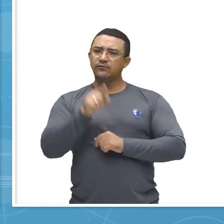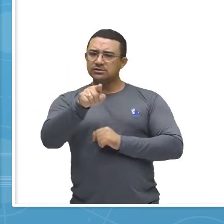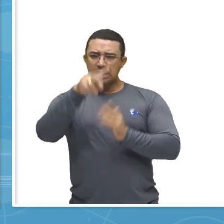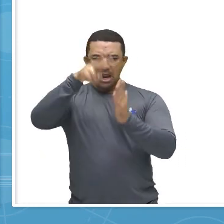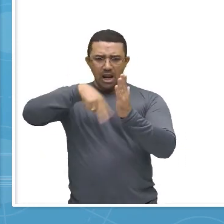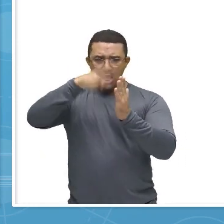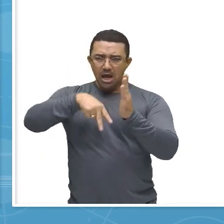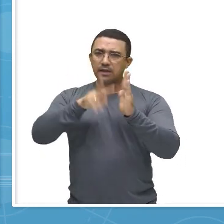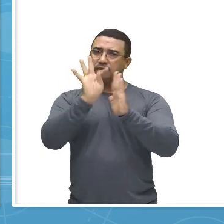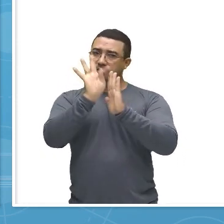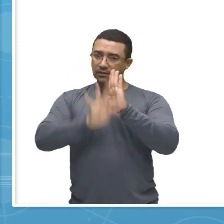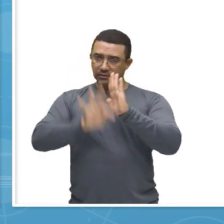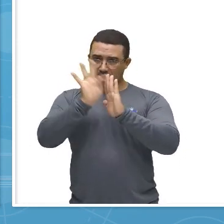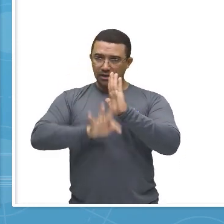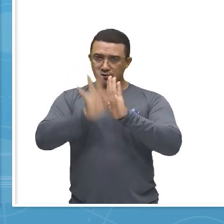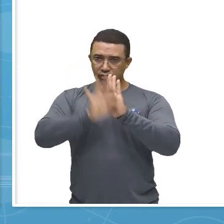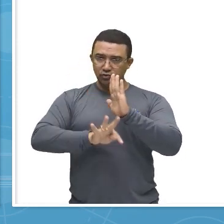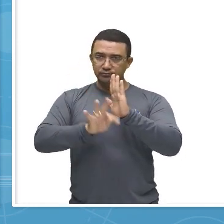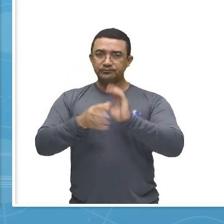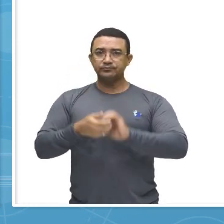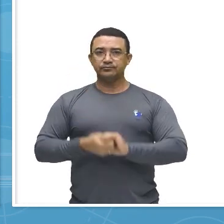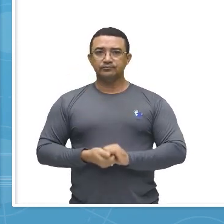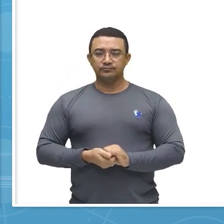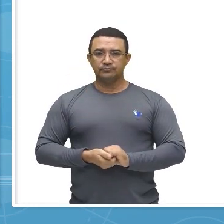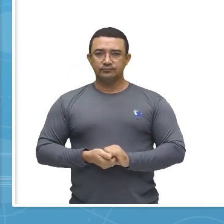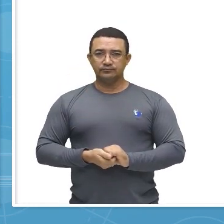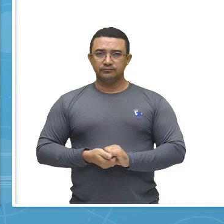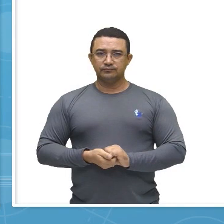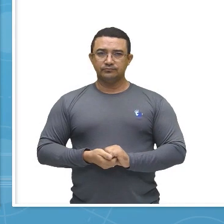ler esse texto, olha só, vai ler o texto